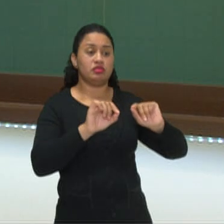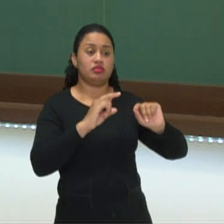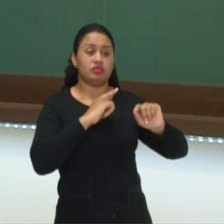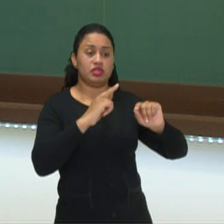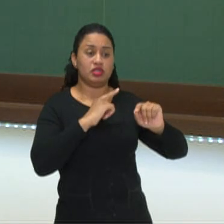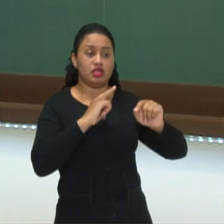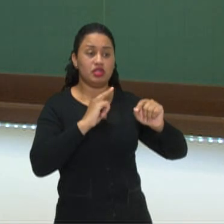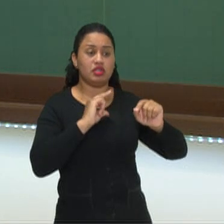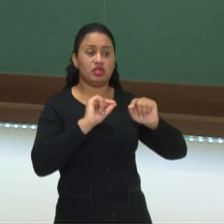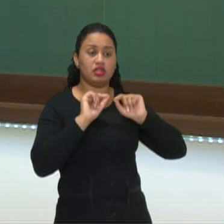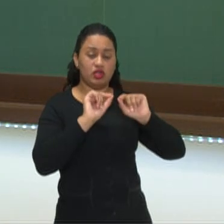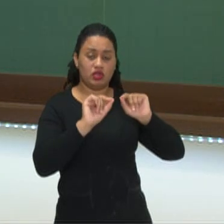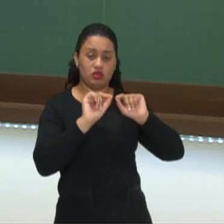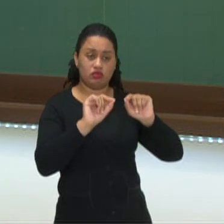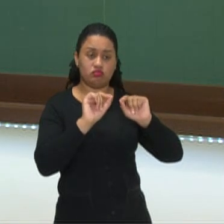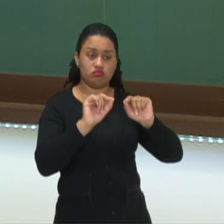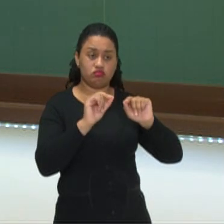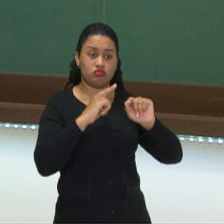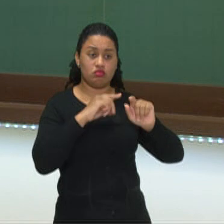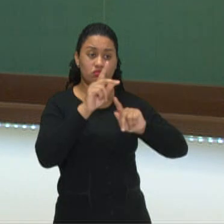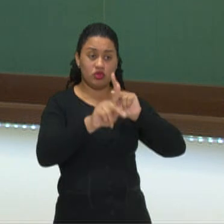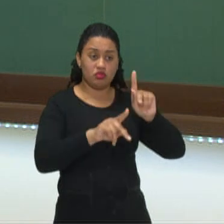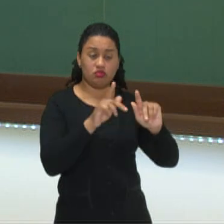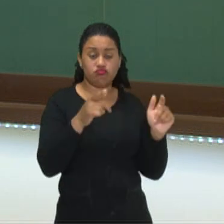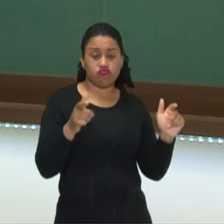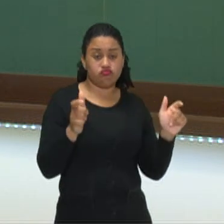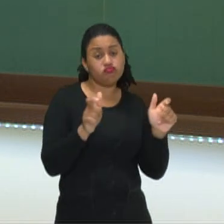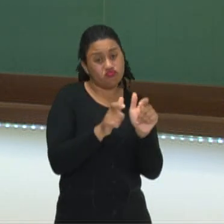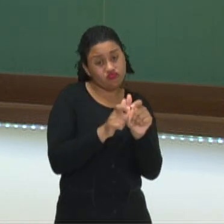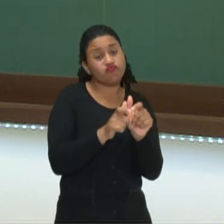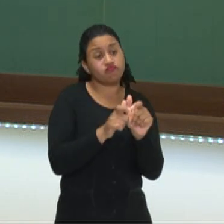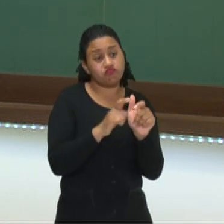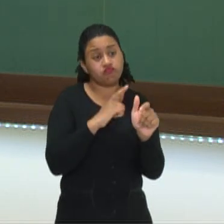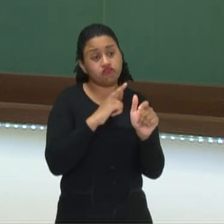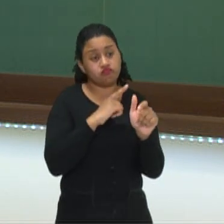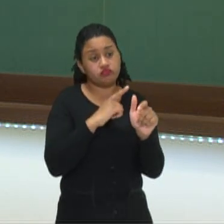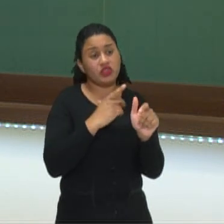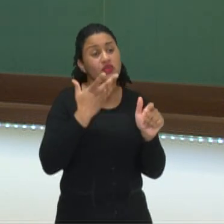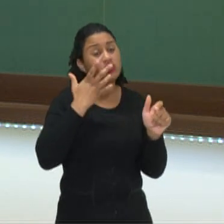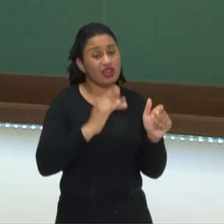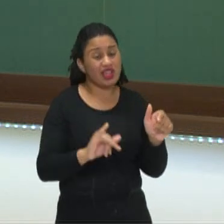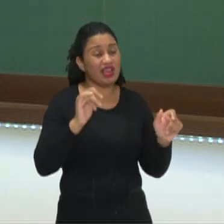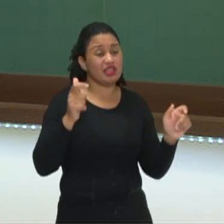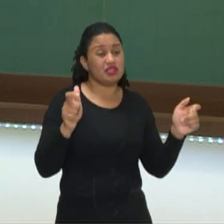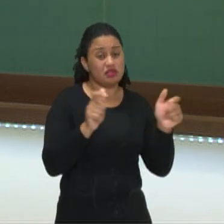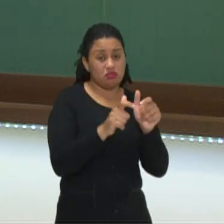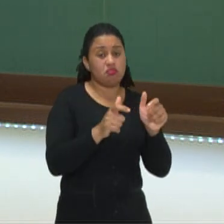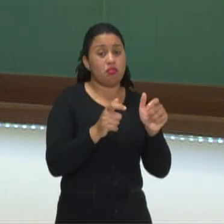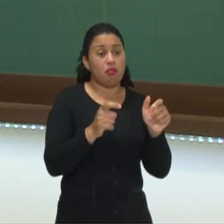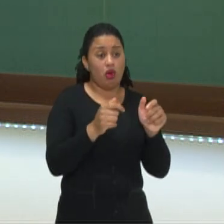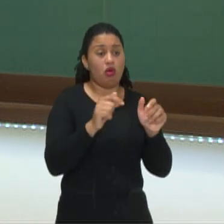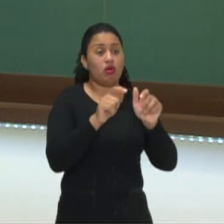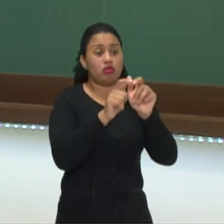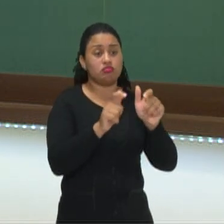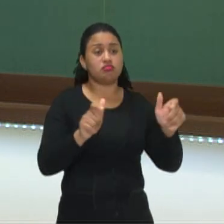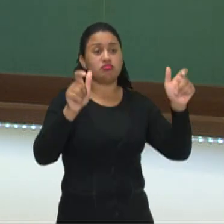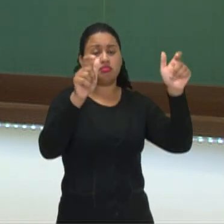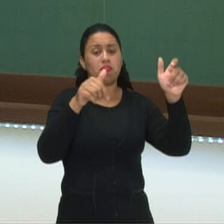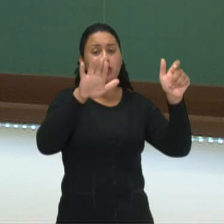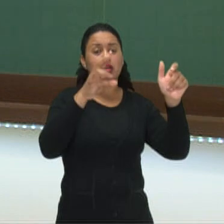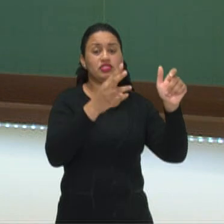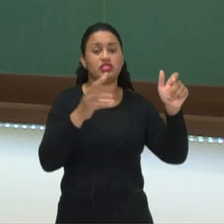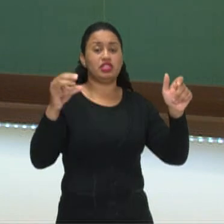ter aqui uma população relativamente pequena de crianças, e quando chega pessoas com mais de